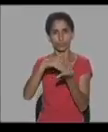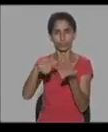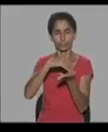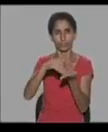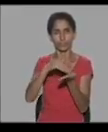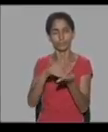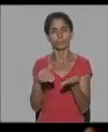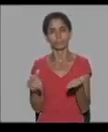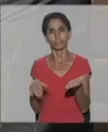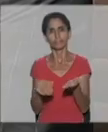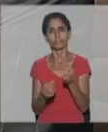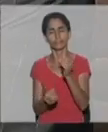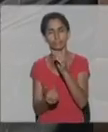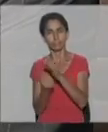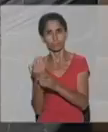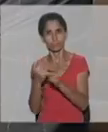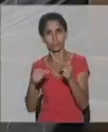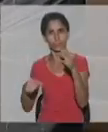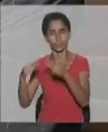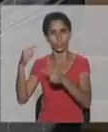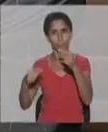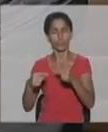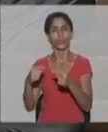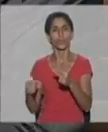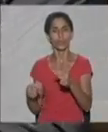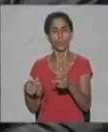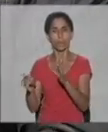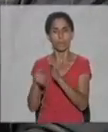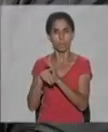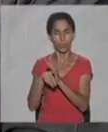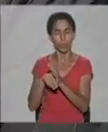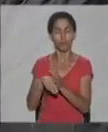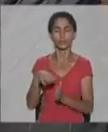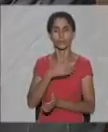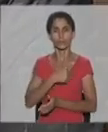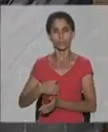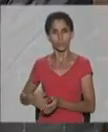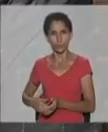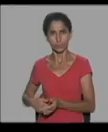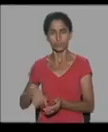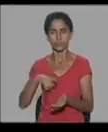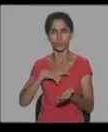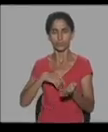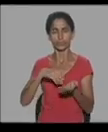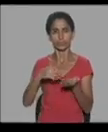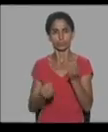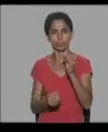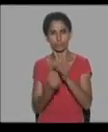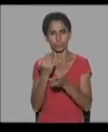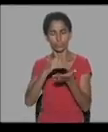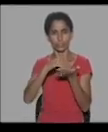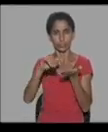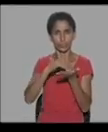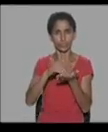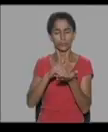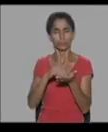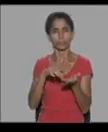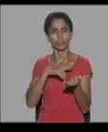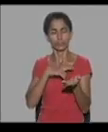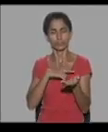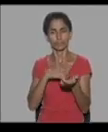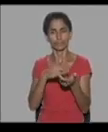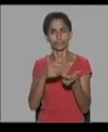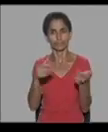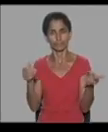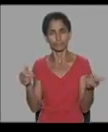secretaria. Foi logo quando surgiu essas política mais institucional, né? Institucional, criou-se uma secretaria, né? Você